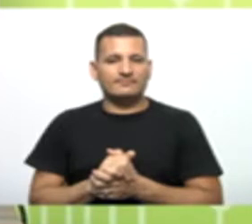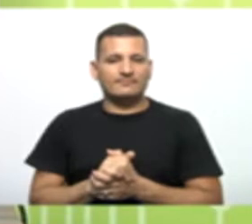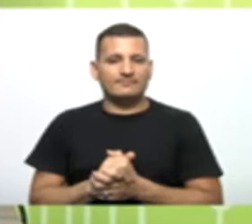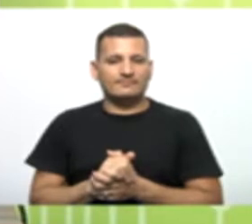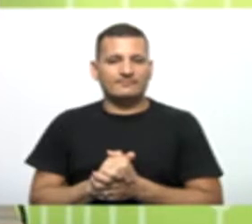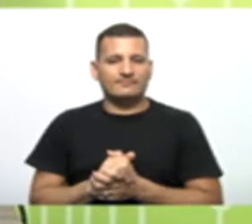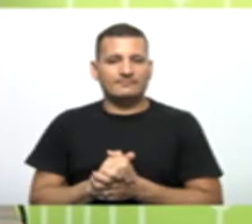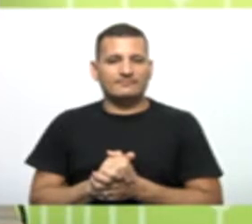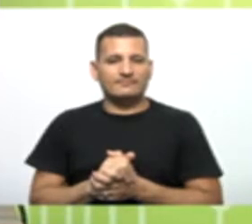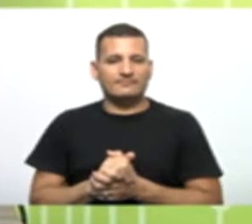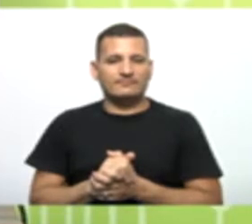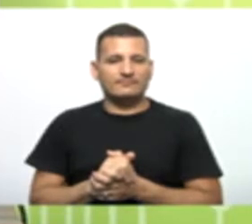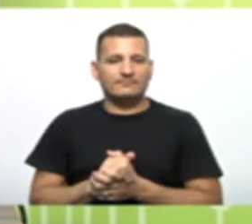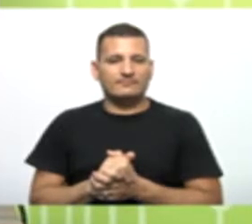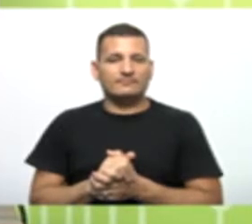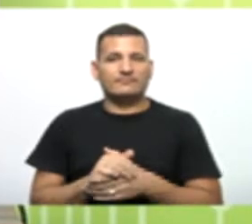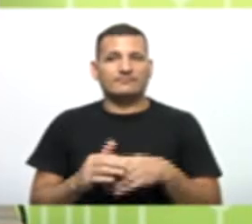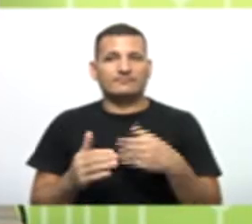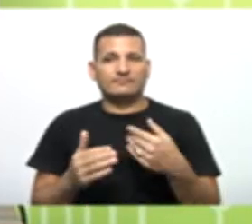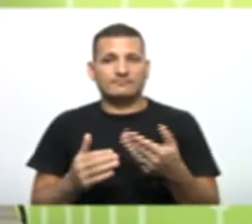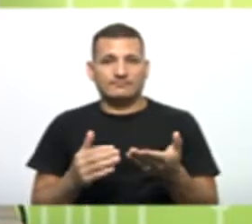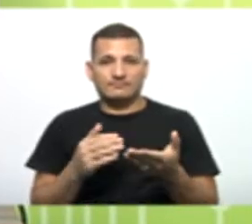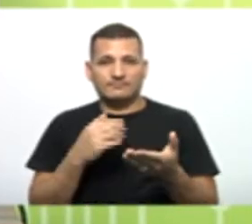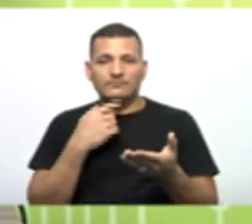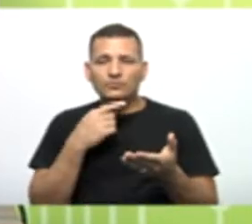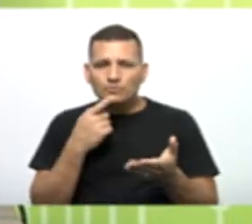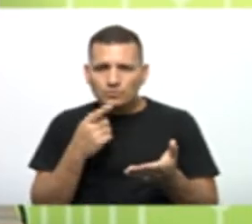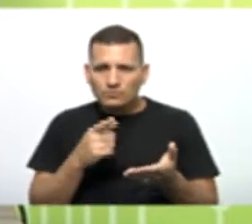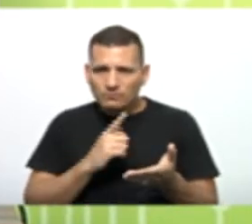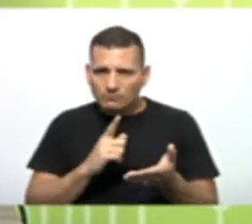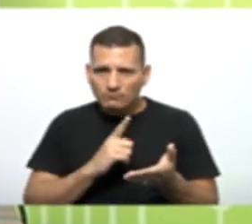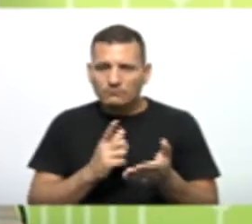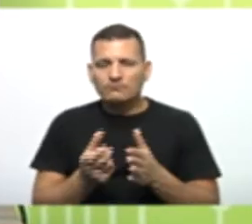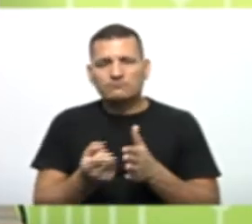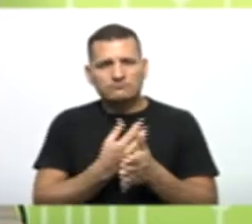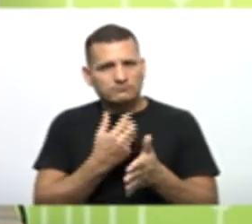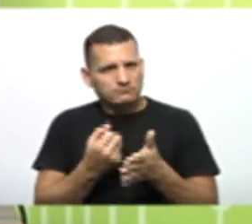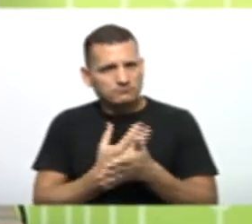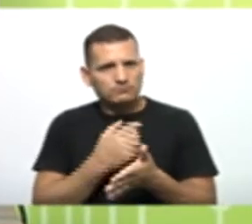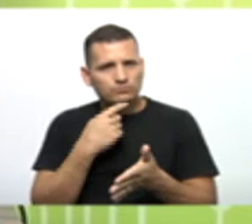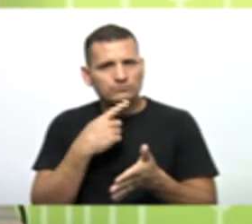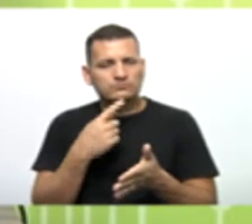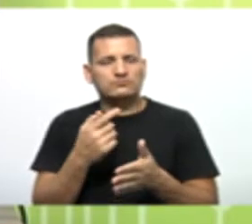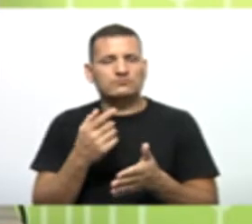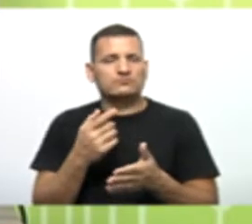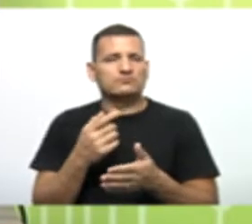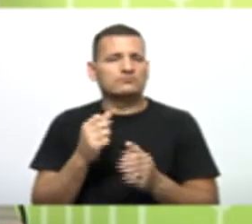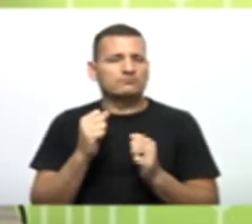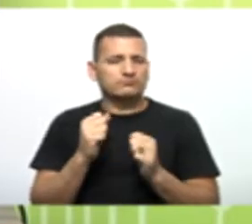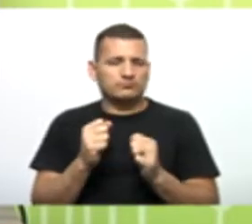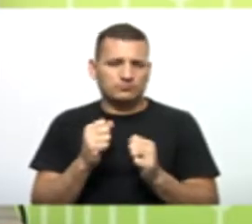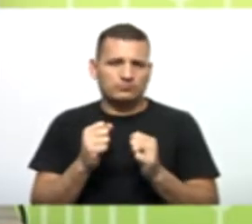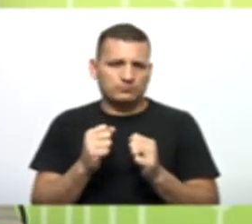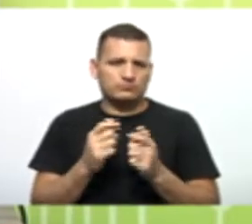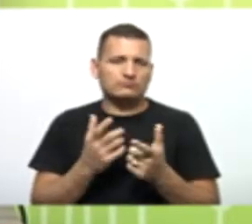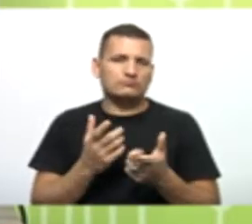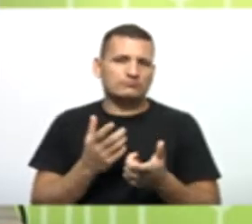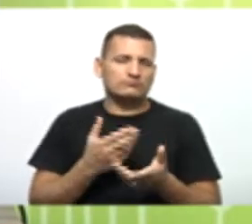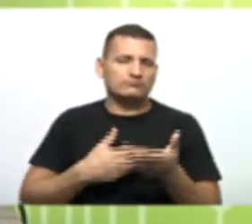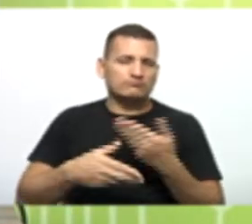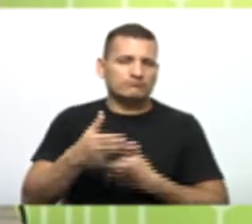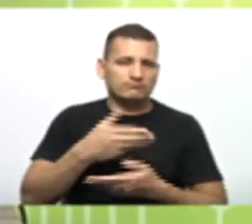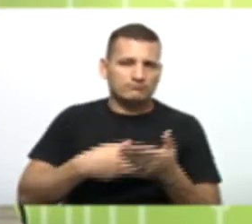Maravilha. Mande a sua dúvida, tiver algum problema, manda para a gente, participe da sessão